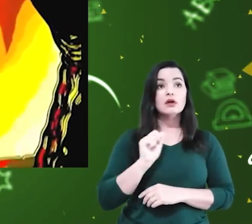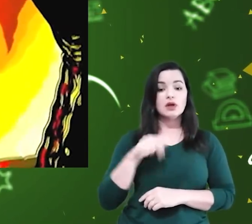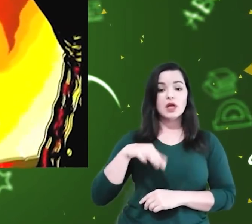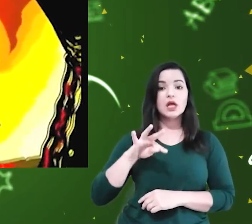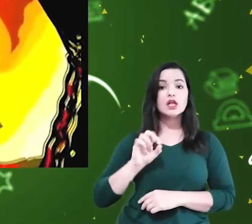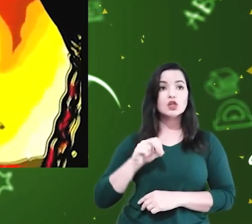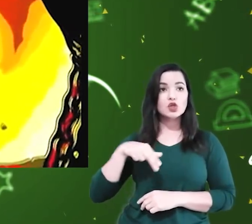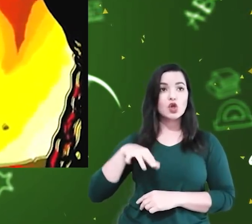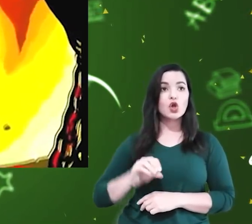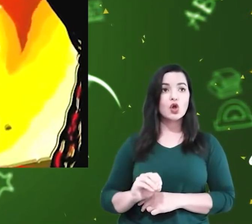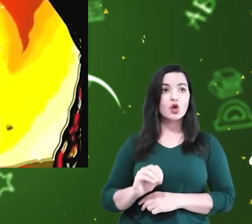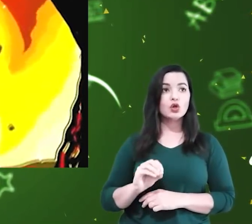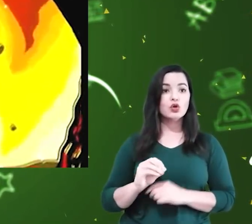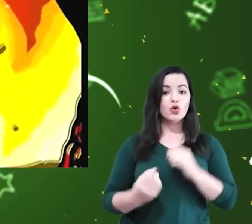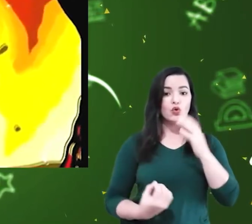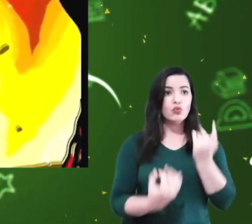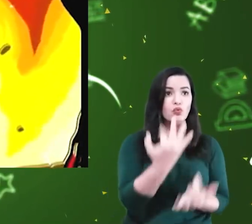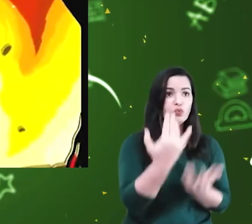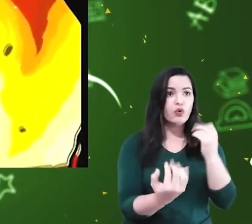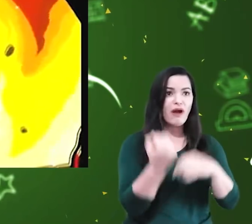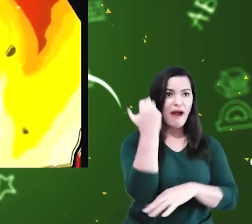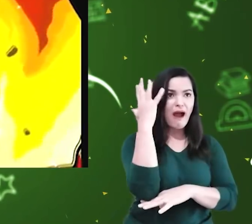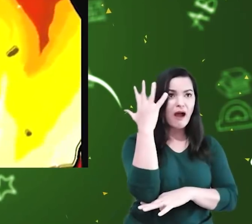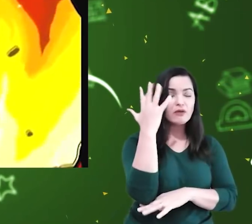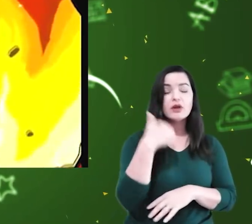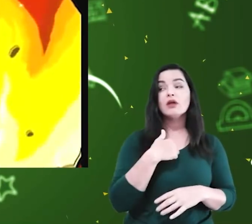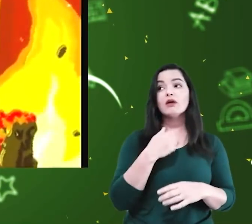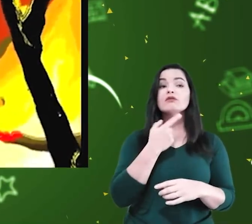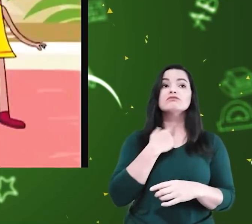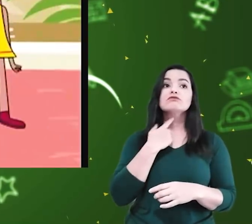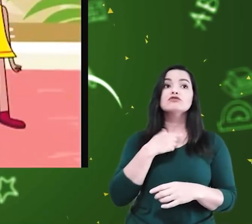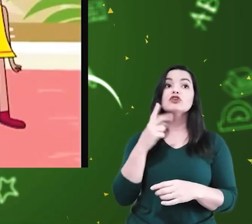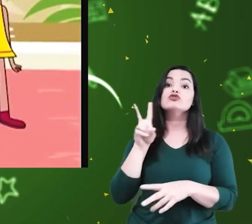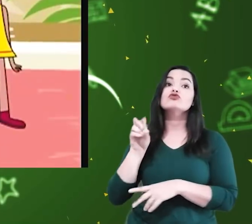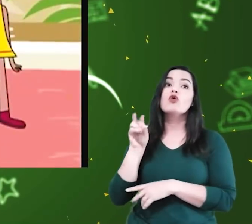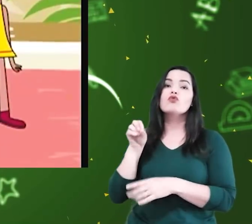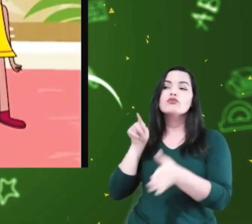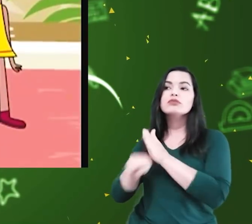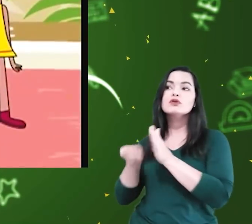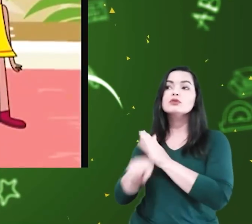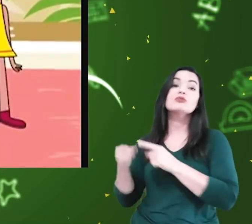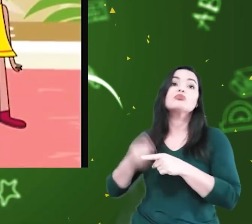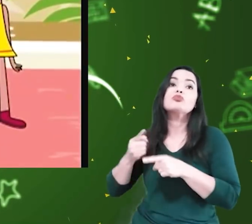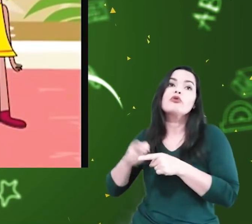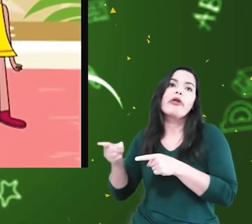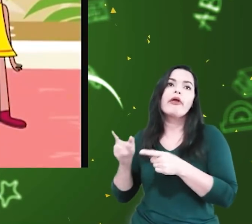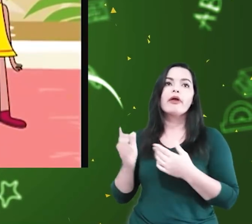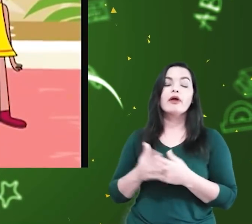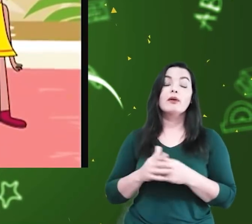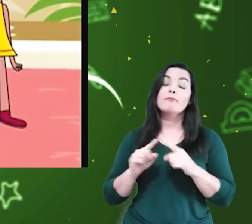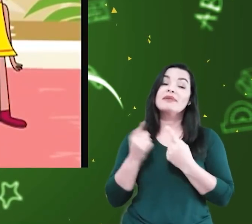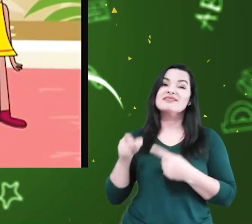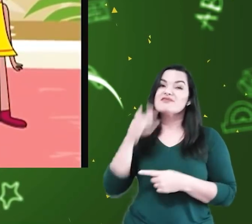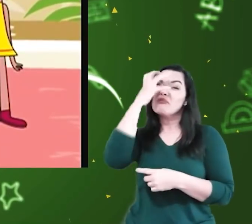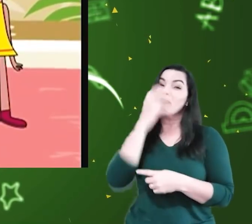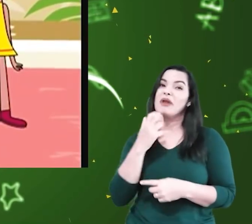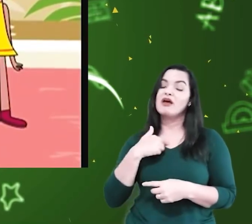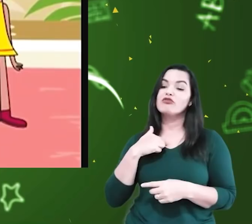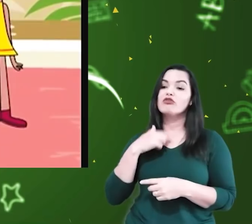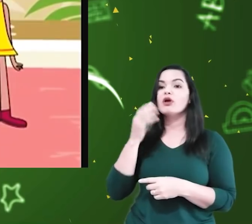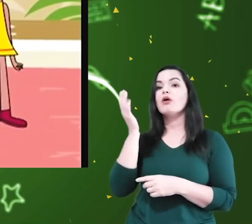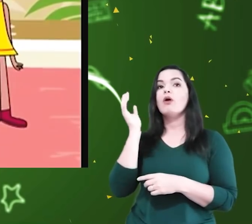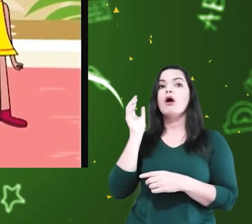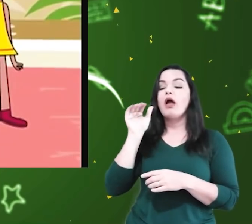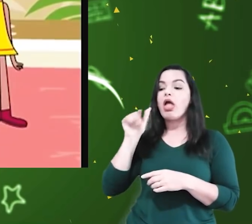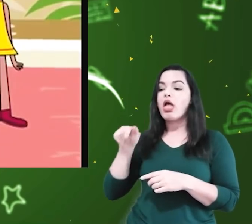nas árvores do terreno dele. Ia perguntar pro meu avô o motivo, mas ele tá cochilando. Ele fica bem bravo quando eu acordo ele.